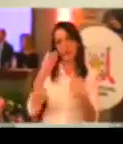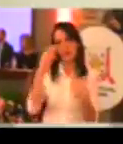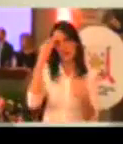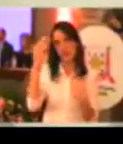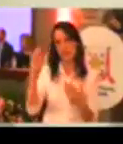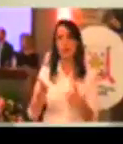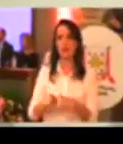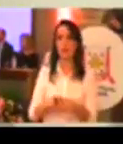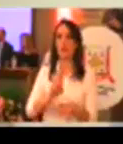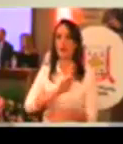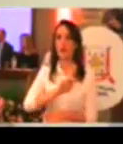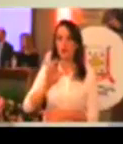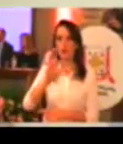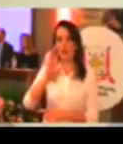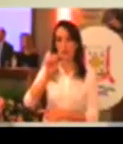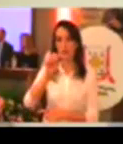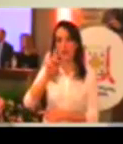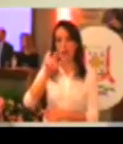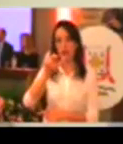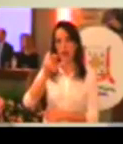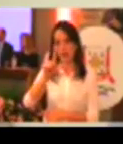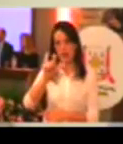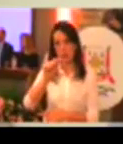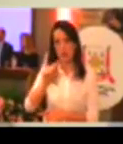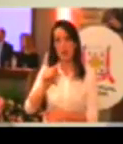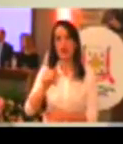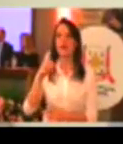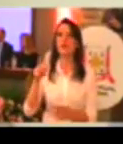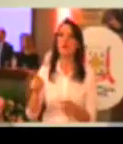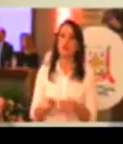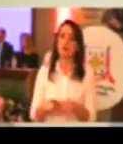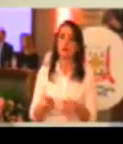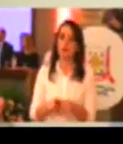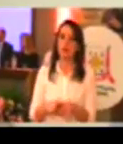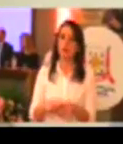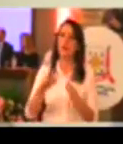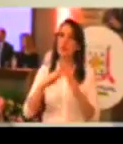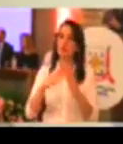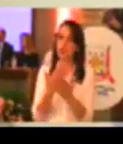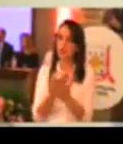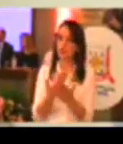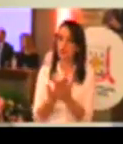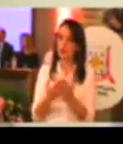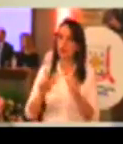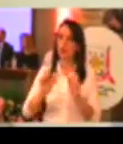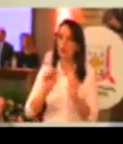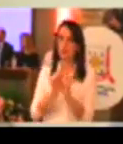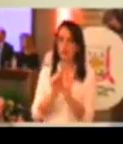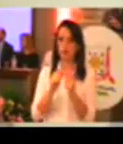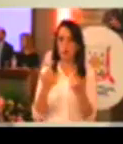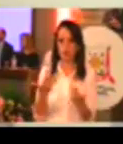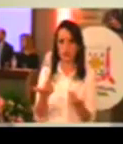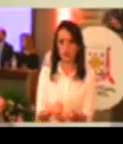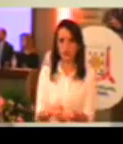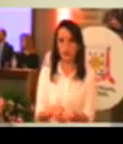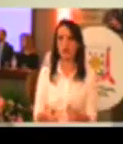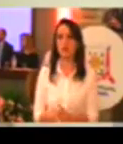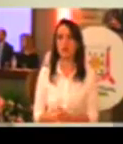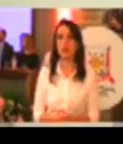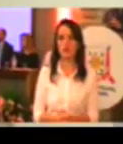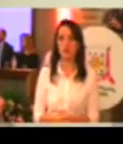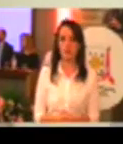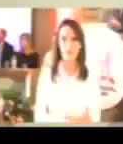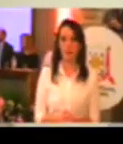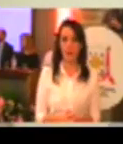Spilleri, Carla Maria Evangelista Vieira Pedroso, coordenadora da Escola do Legislativo,